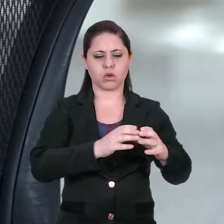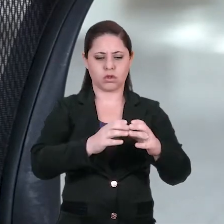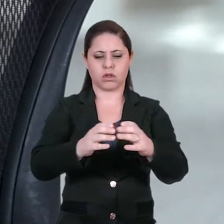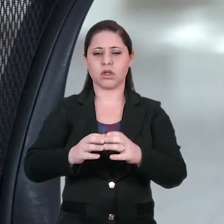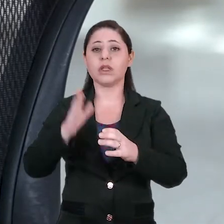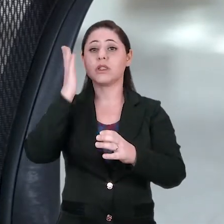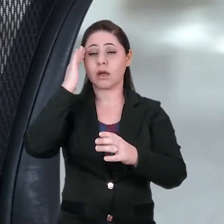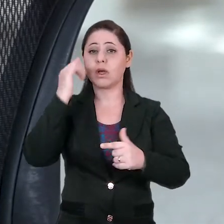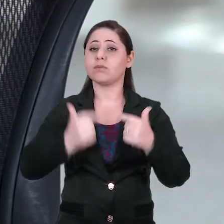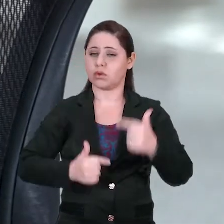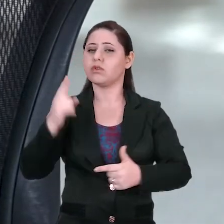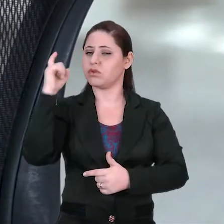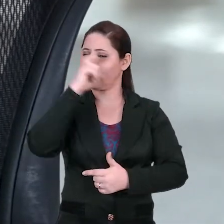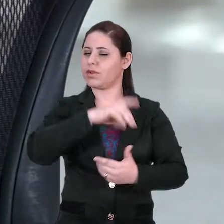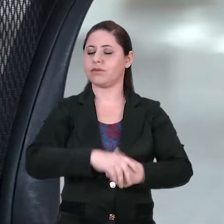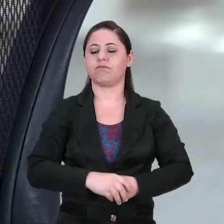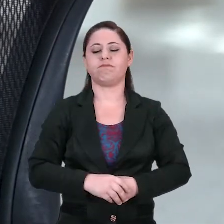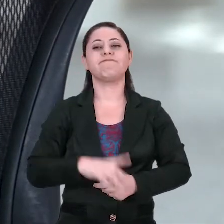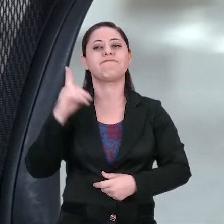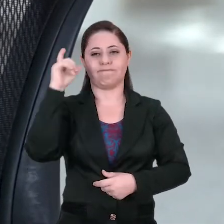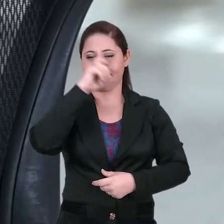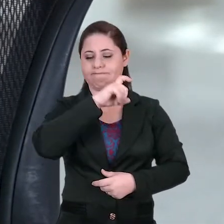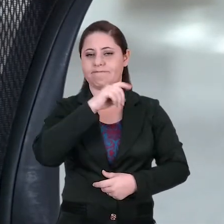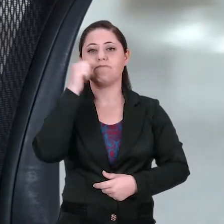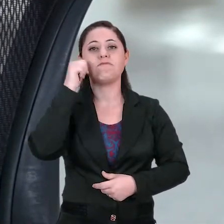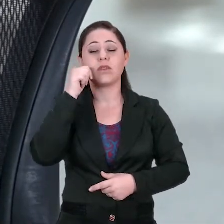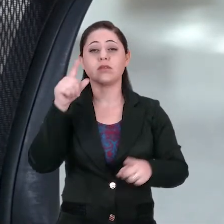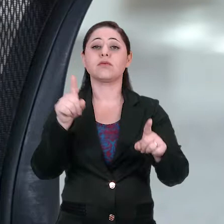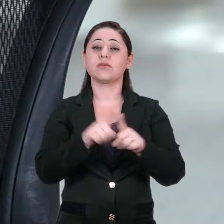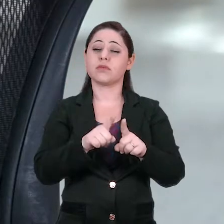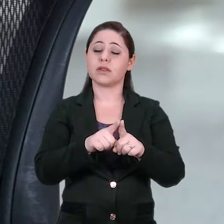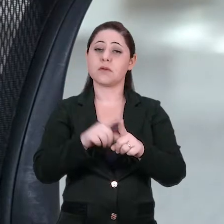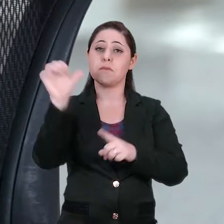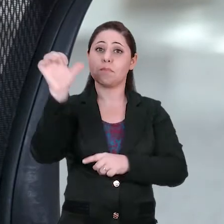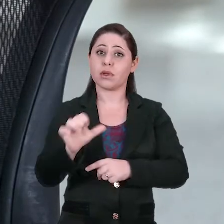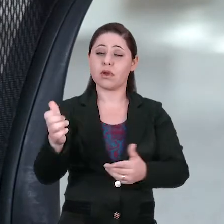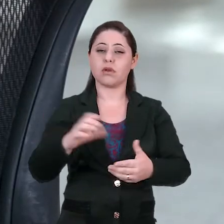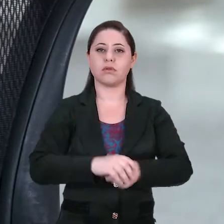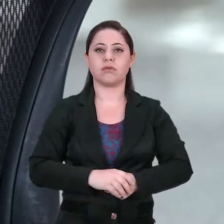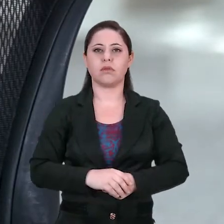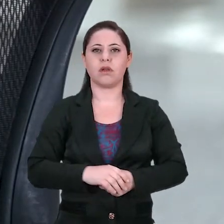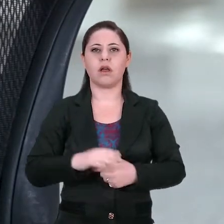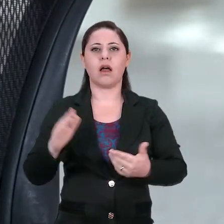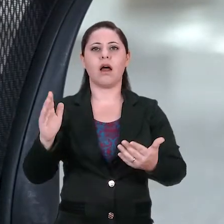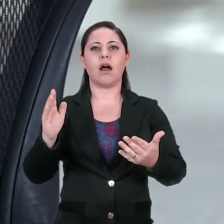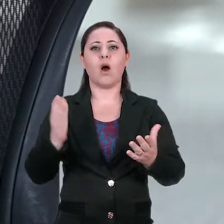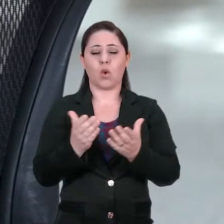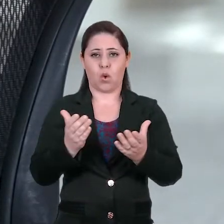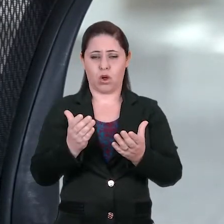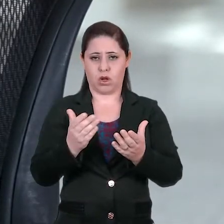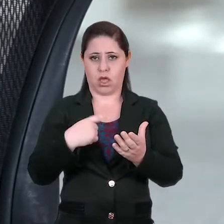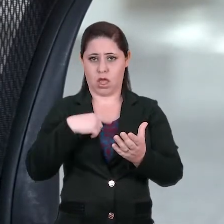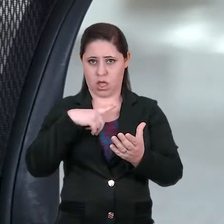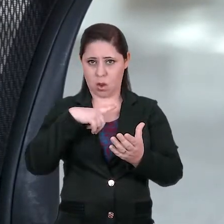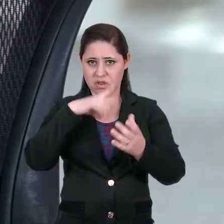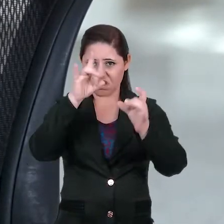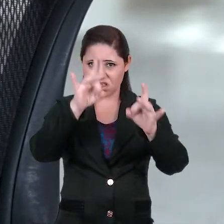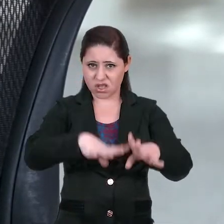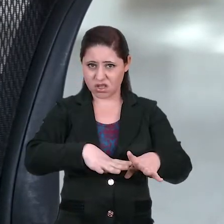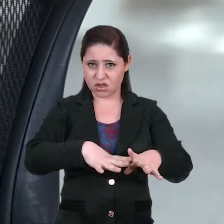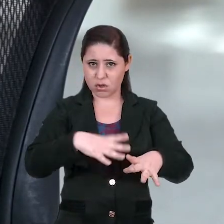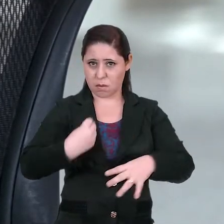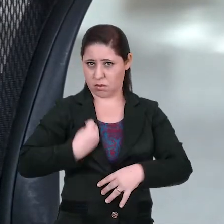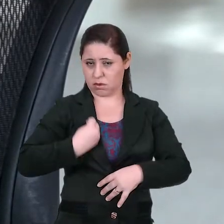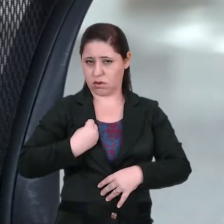campos, e você sabe que a política não é fácil. É dura, né? E principalmente para as mulheres. Agora, não deixo de participar e